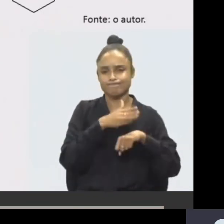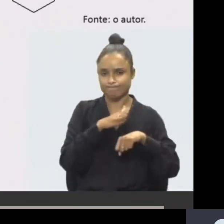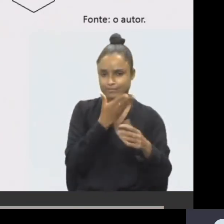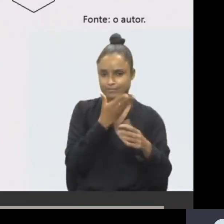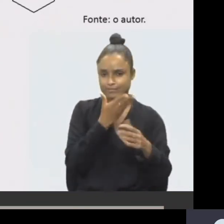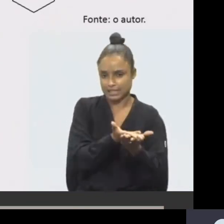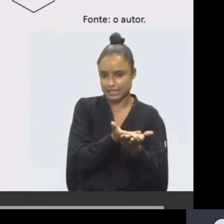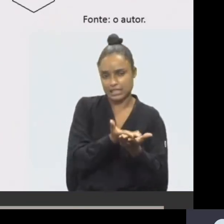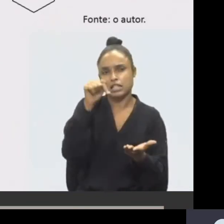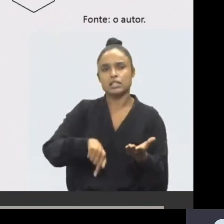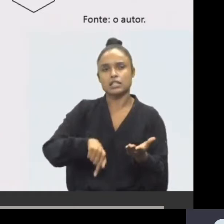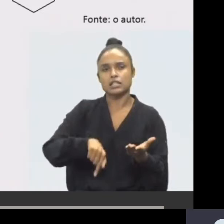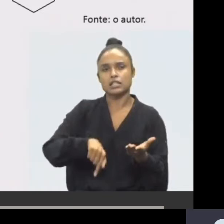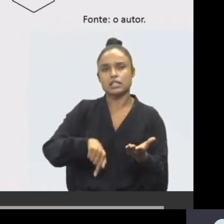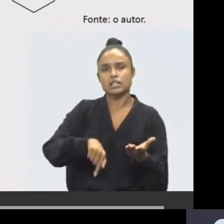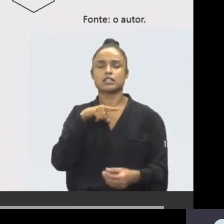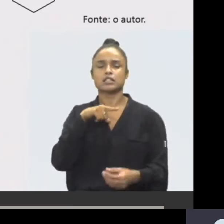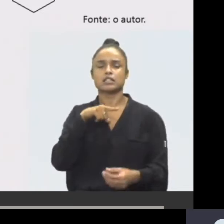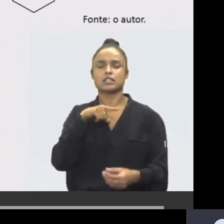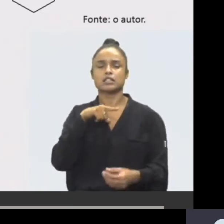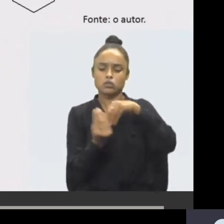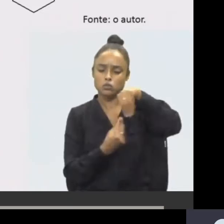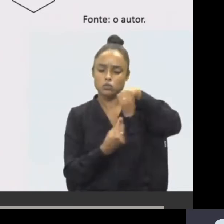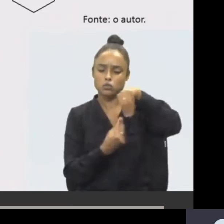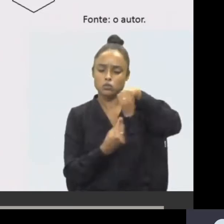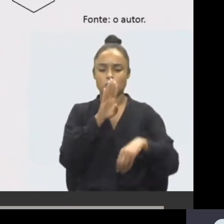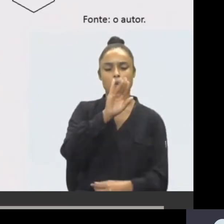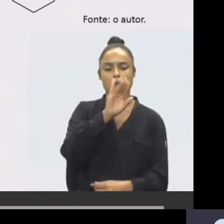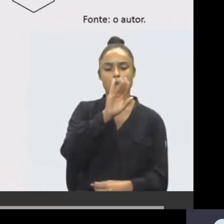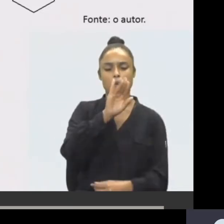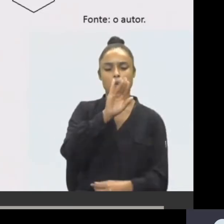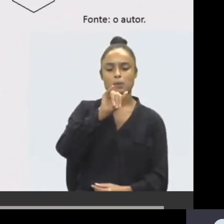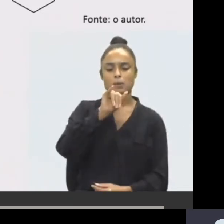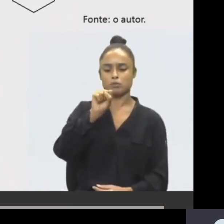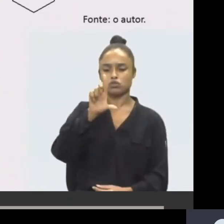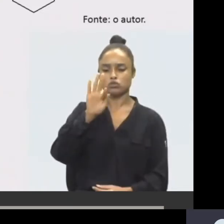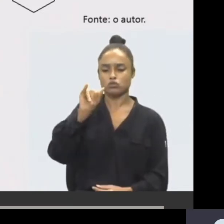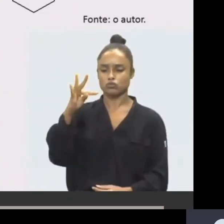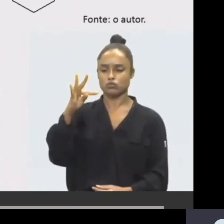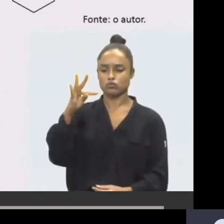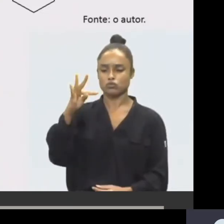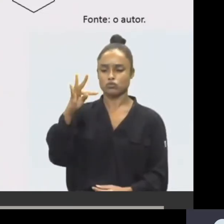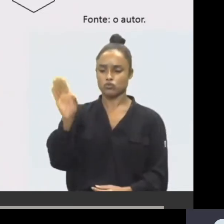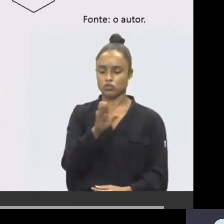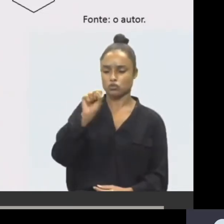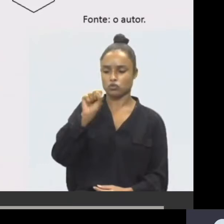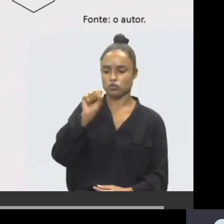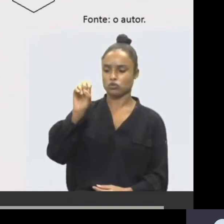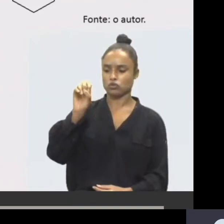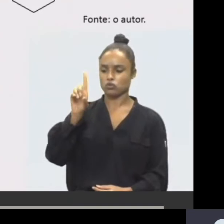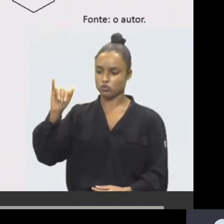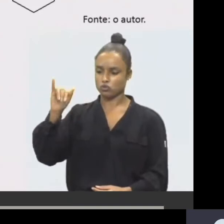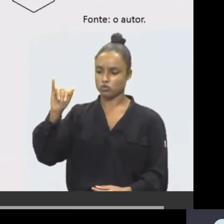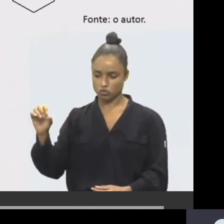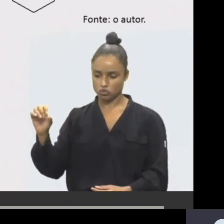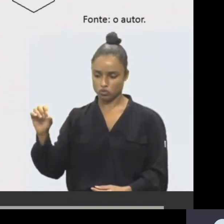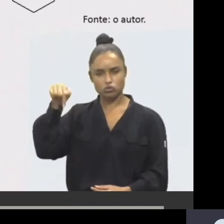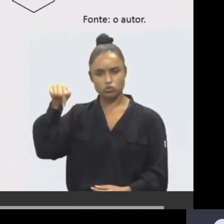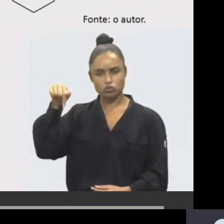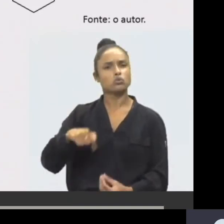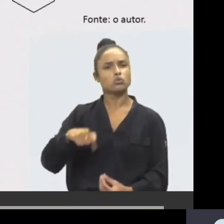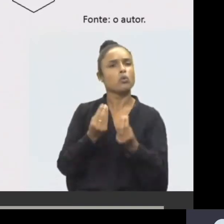temos a reação com o bisulfito de sódio. Então, nós temos duas reações químicas que estão se processando. Uma